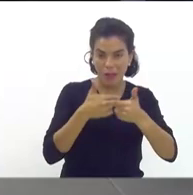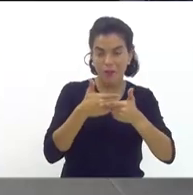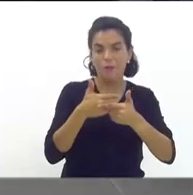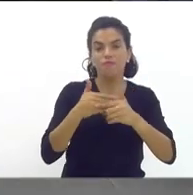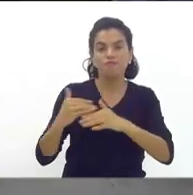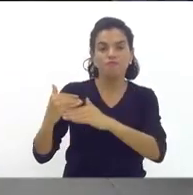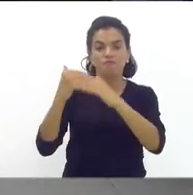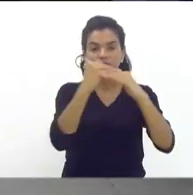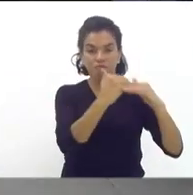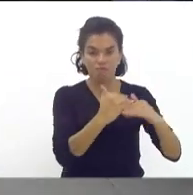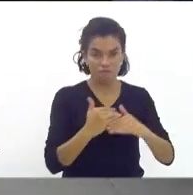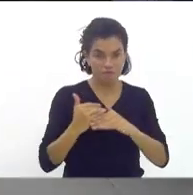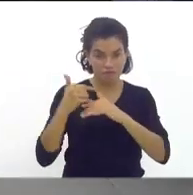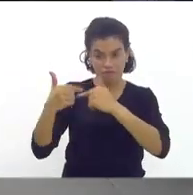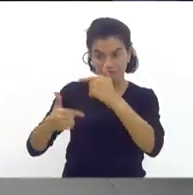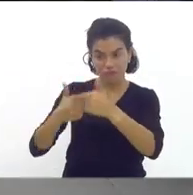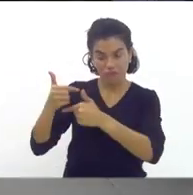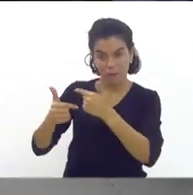dispensados